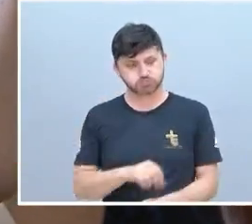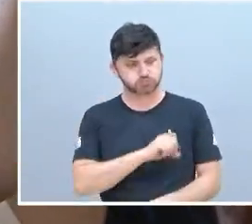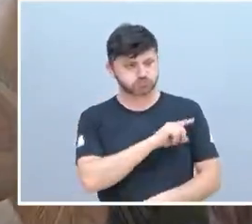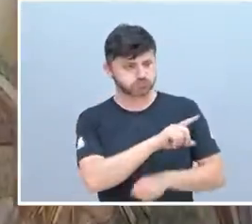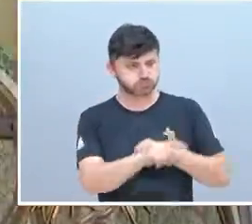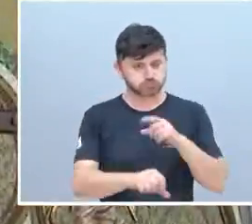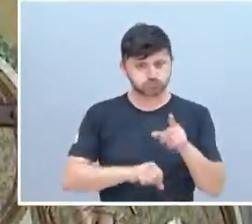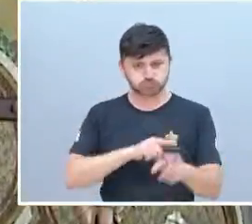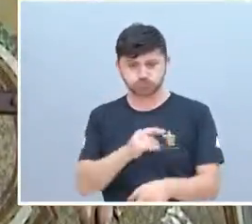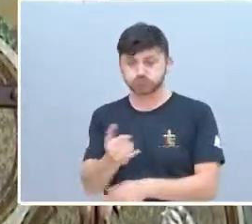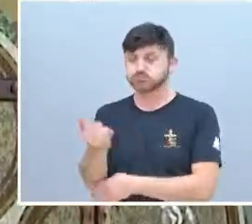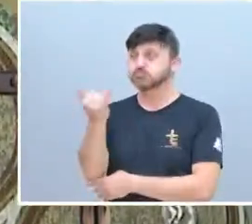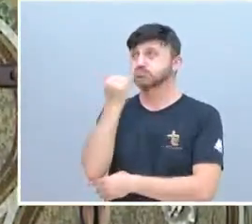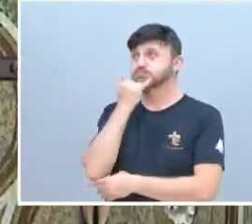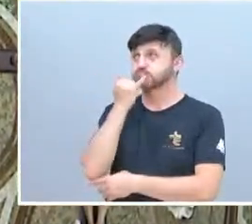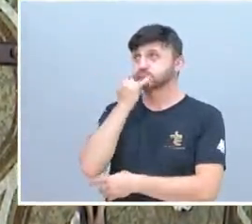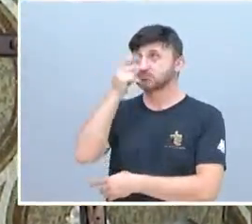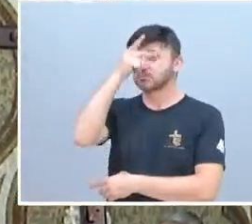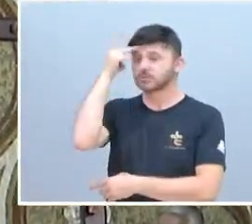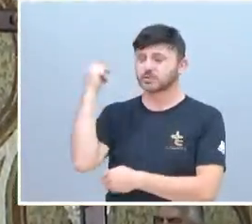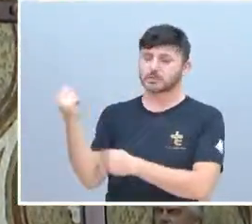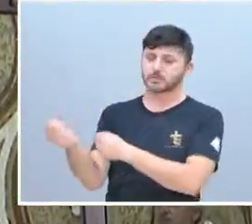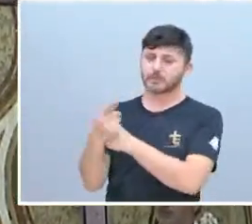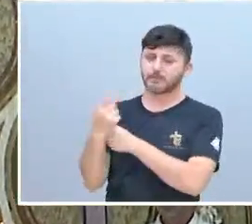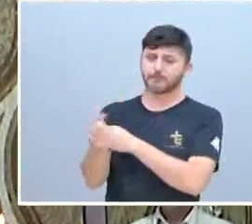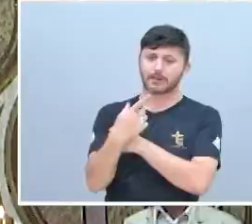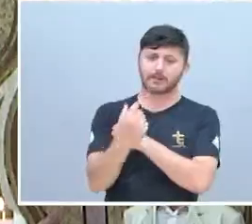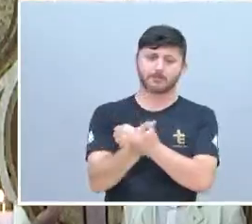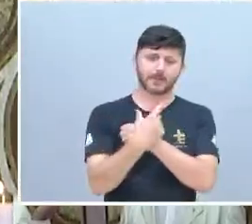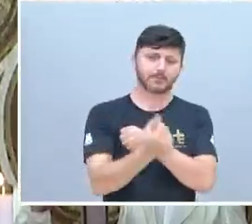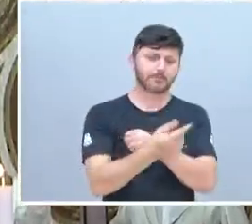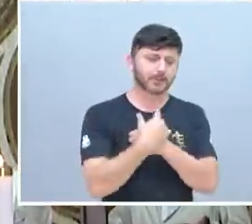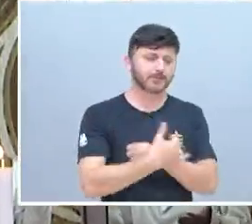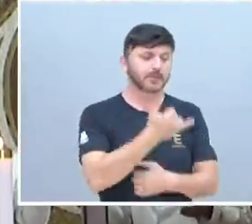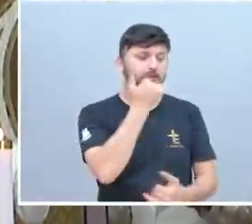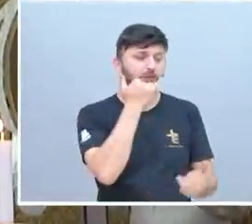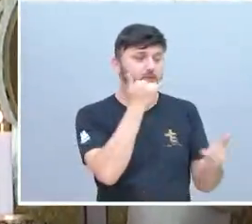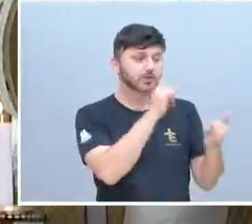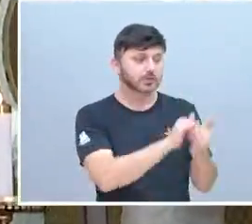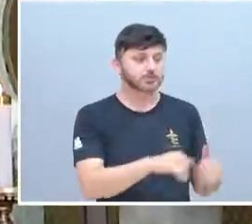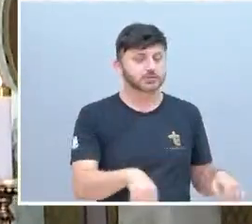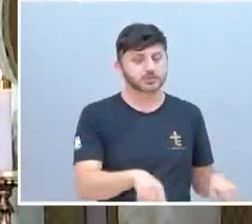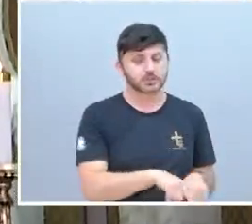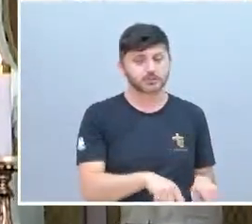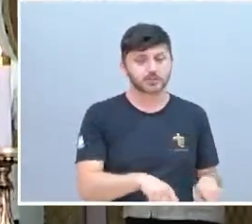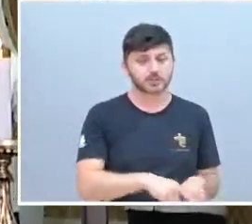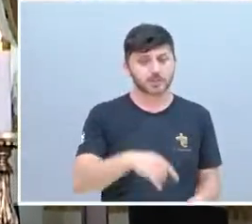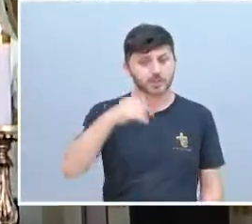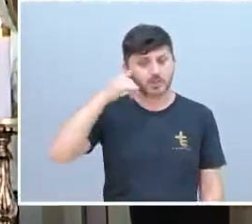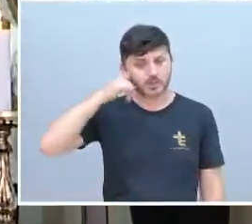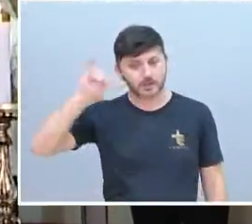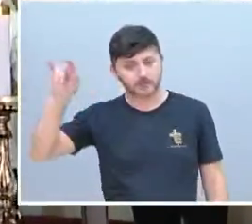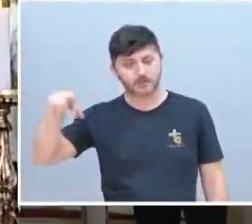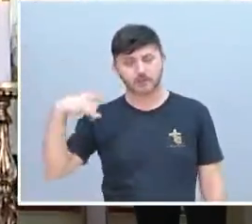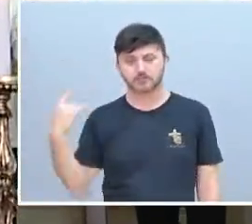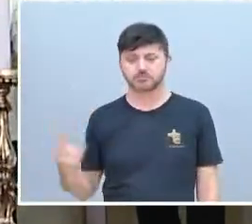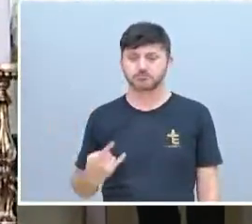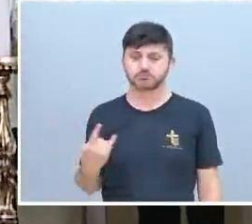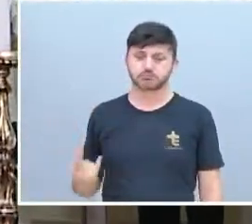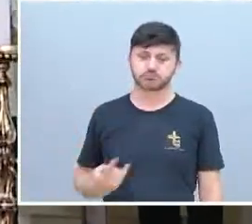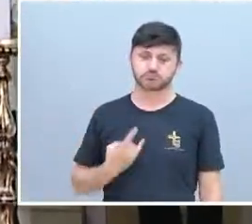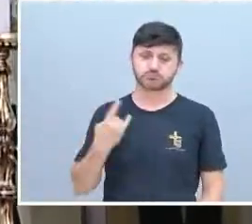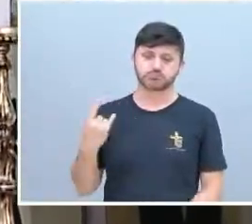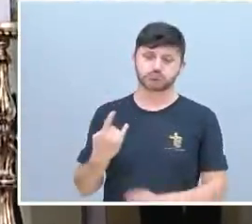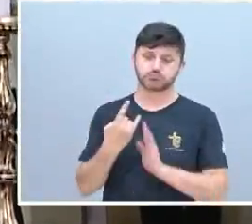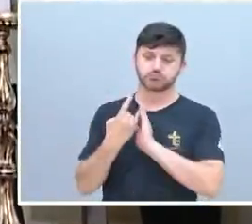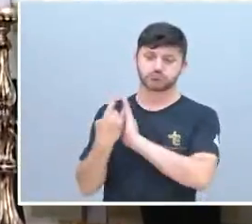hoje. Perdoai-nos as nossas ofensas, assim como nós perdoamos a quem nos tem ofendido. E